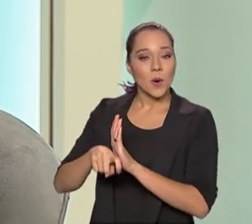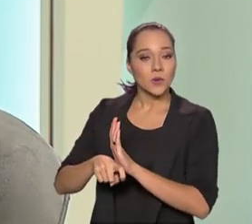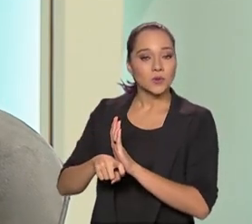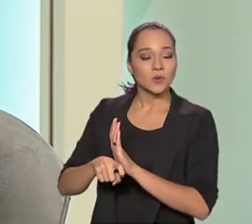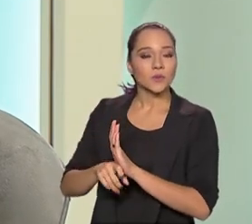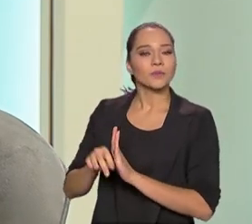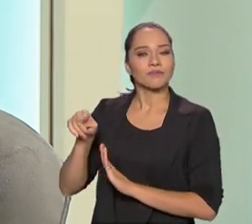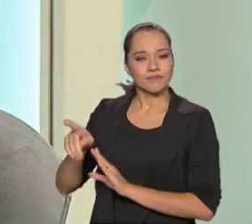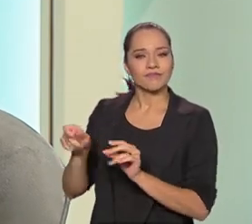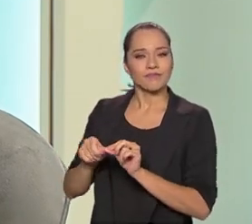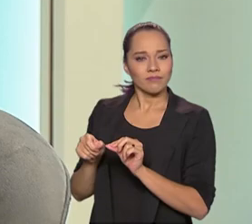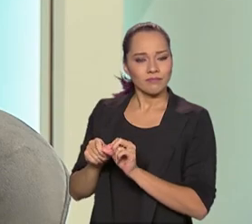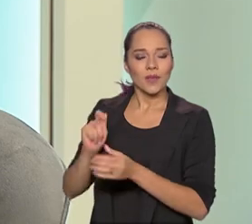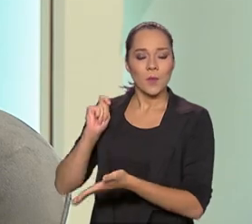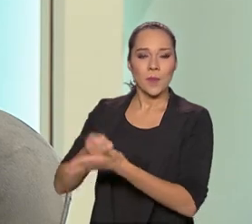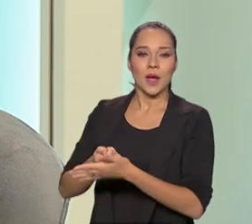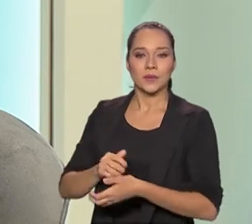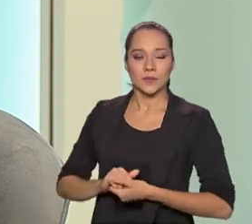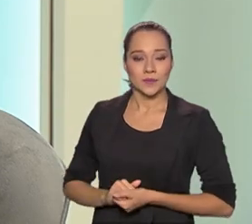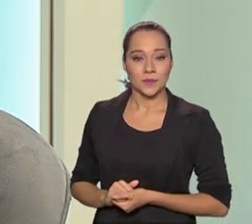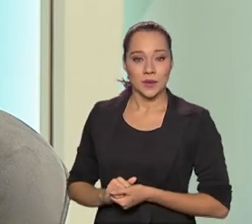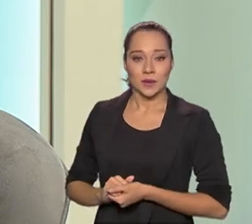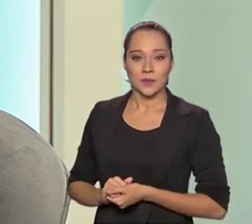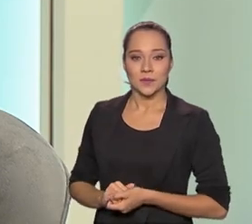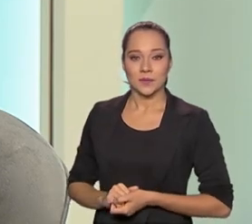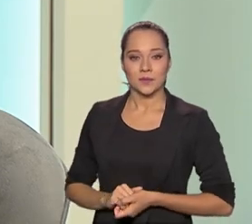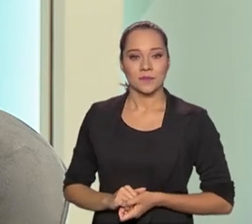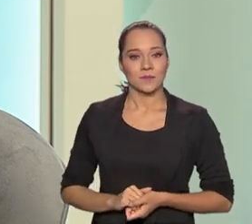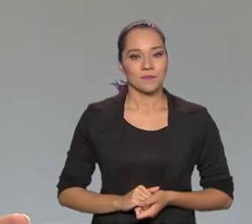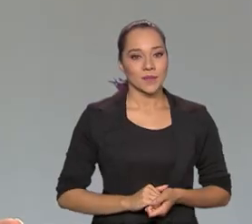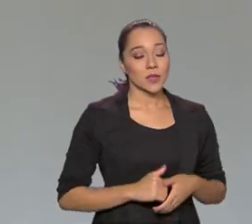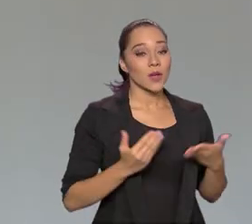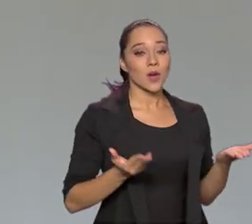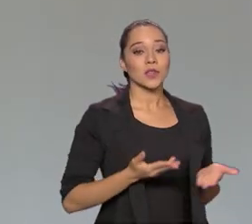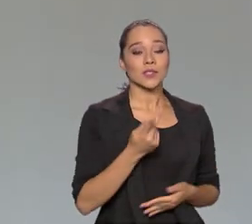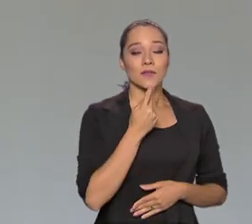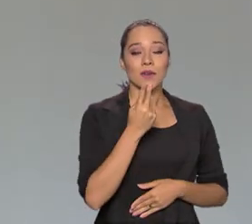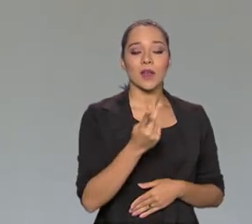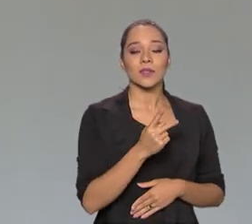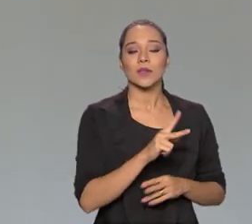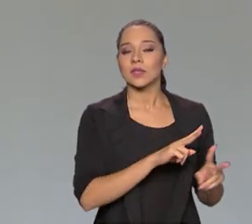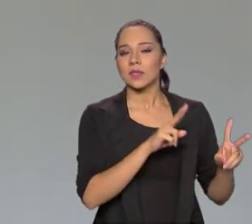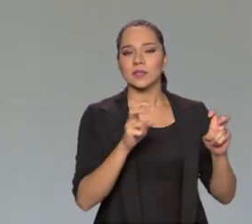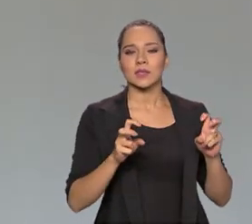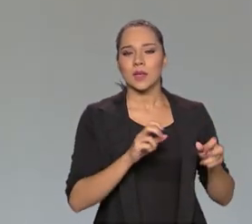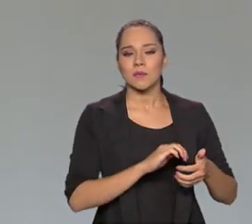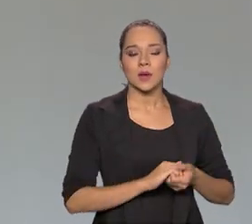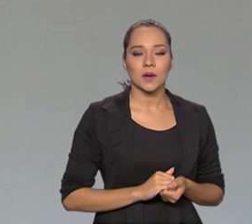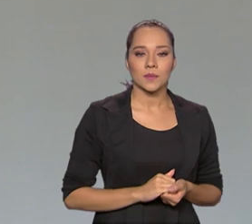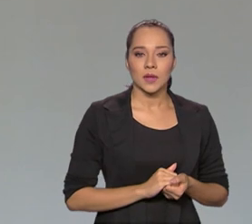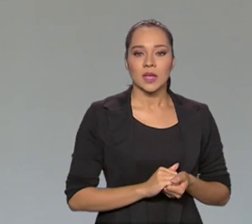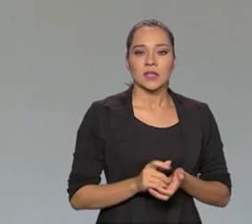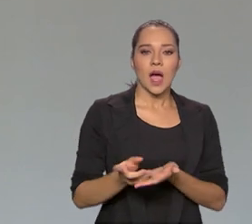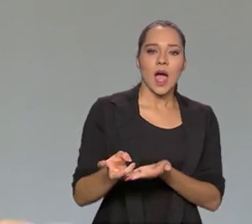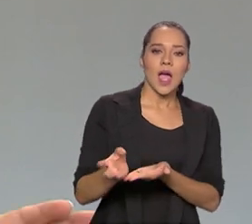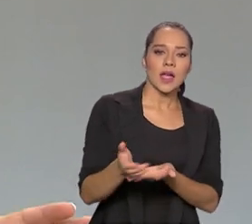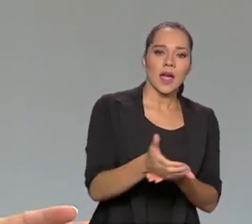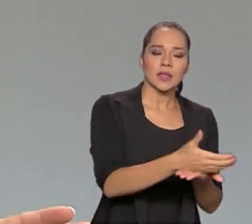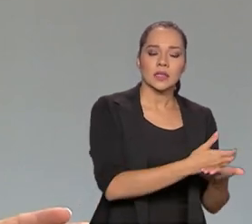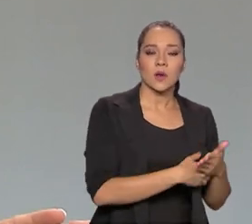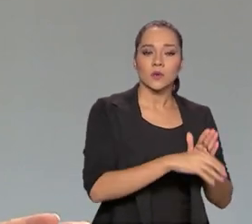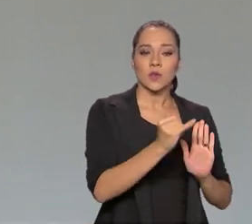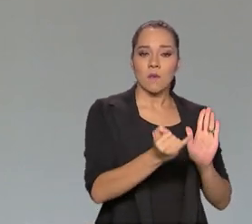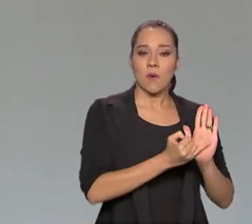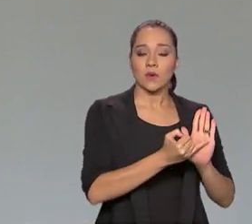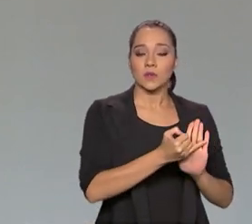diferidos foram efetivamente pagos a partir de agosto. A gente está falando aqui dessa questão da arrecadação de impostos